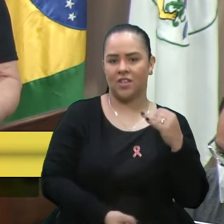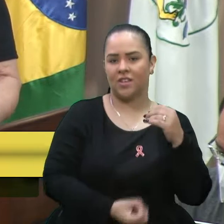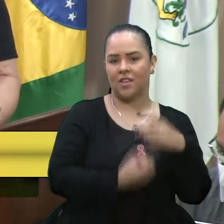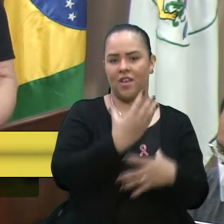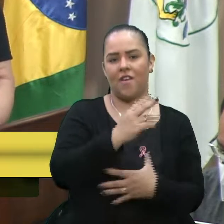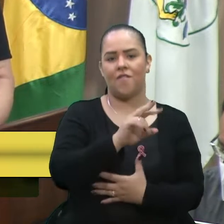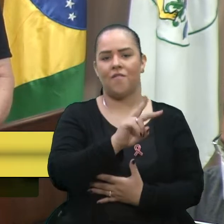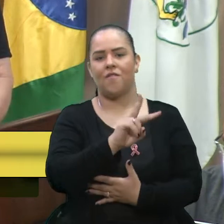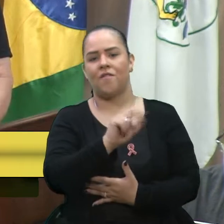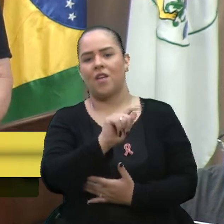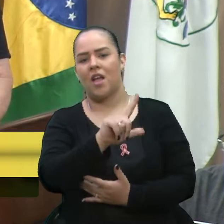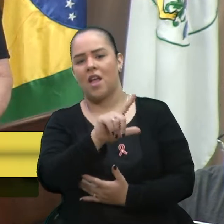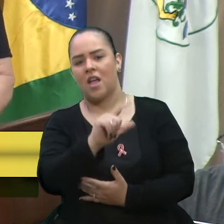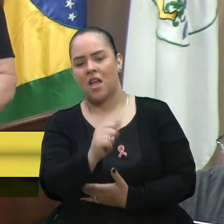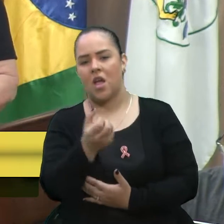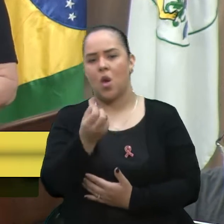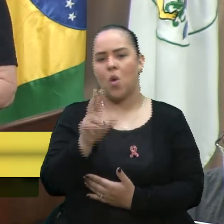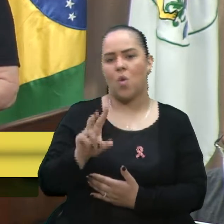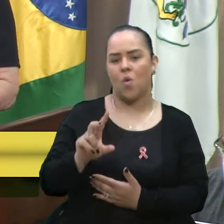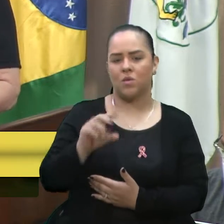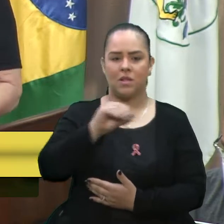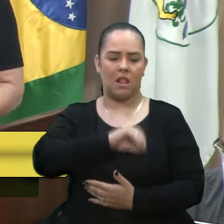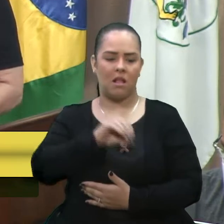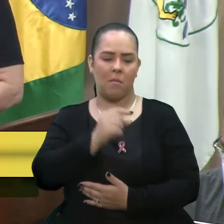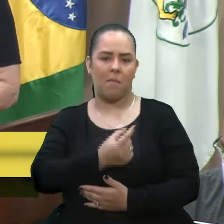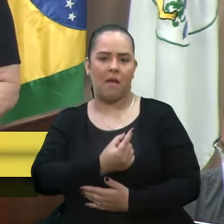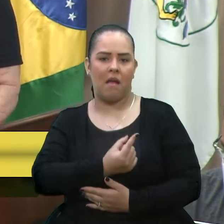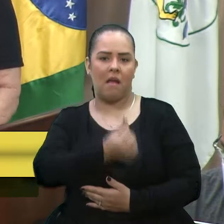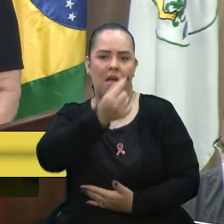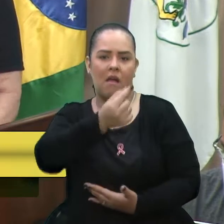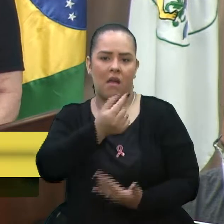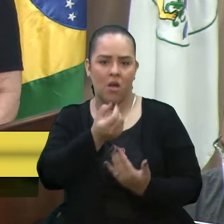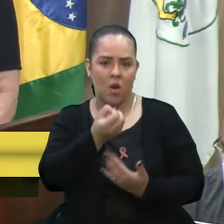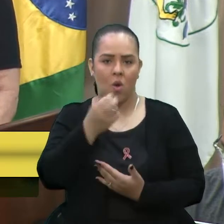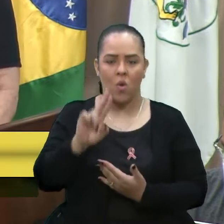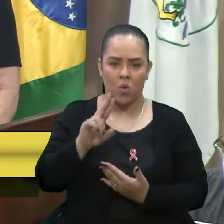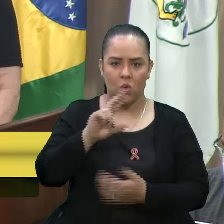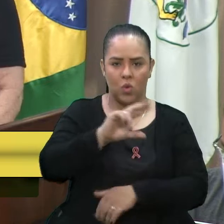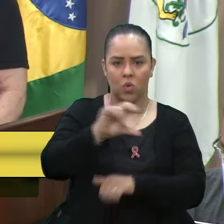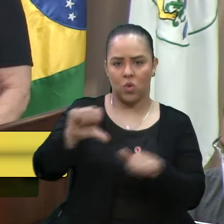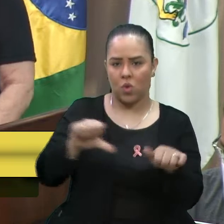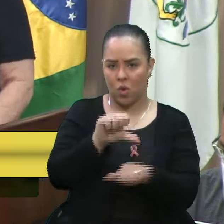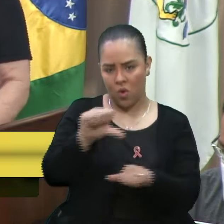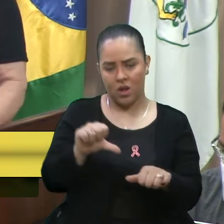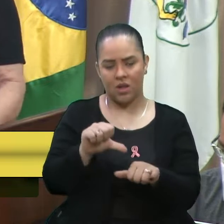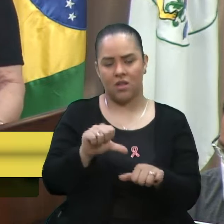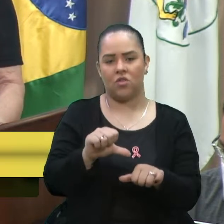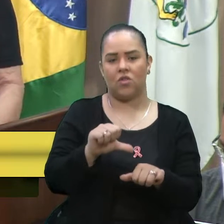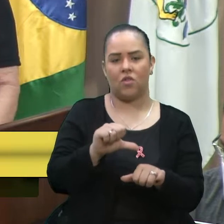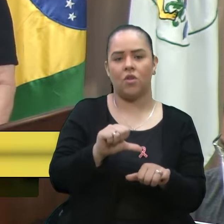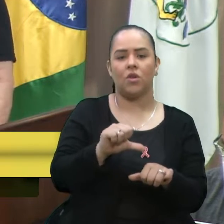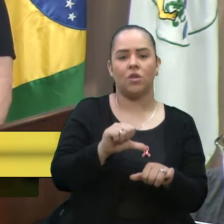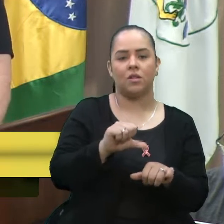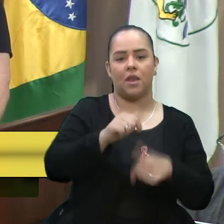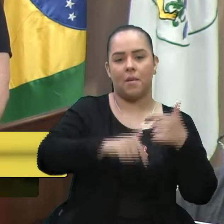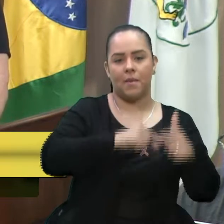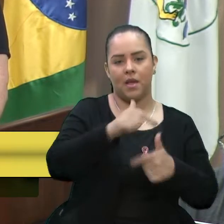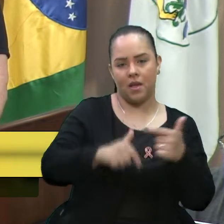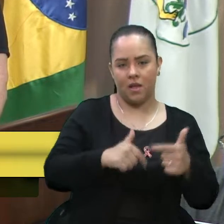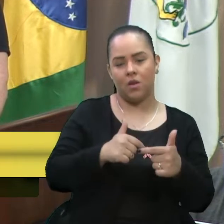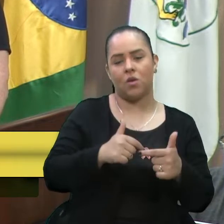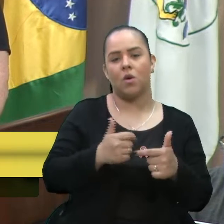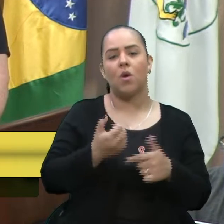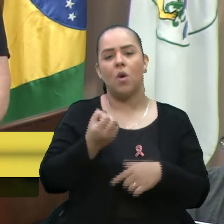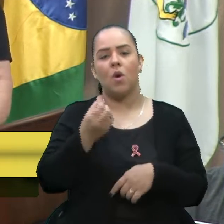de conceder reajustes, ou de fazer alterações nos nossos cargos e salários, ou mesmo nos nossos direitos e